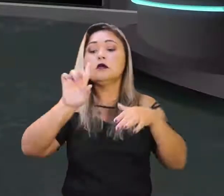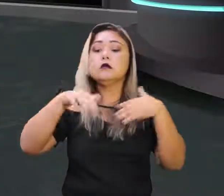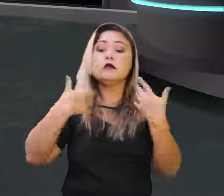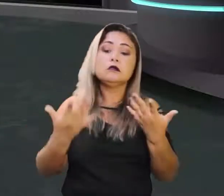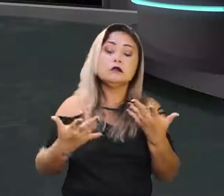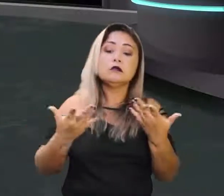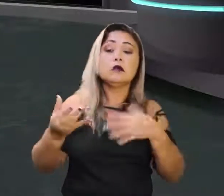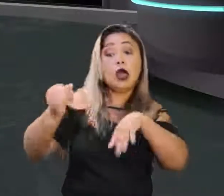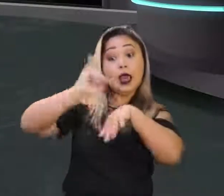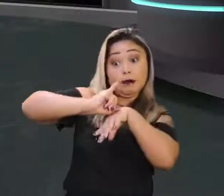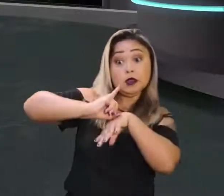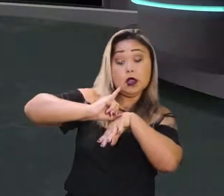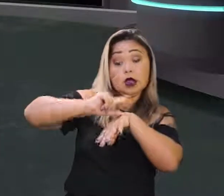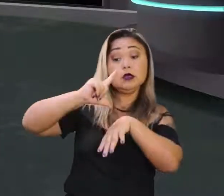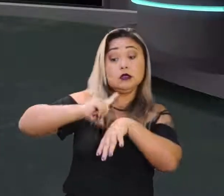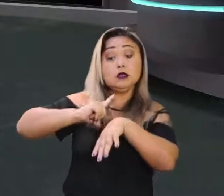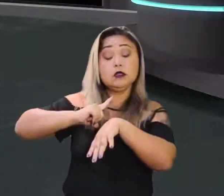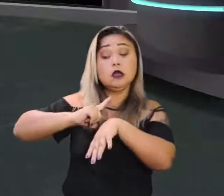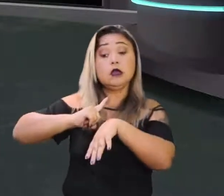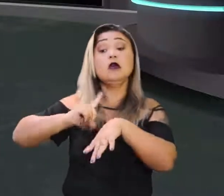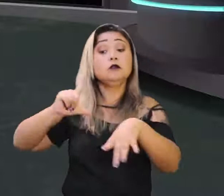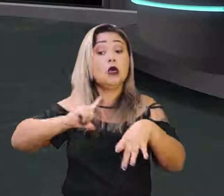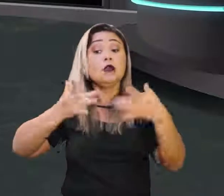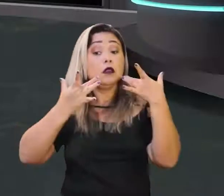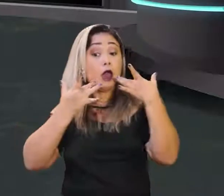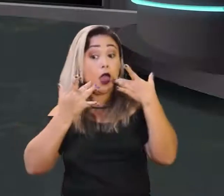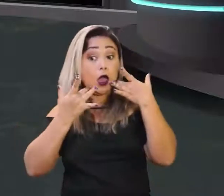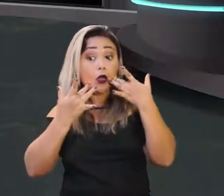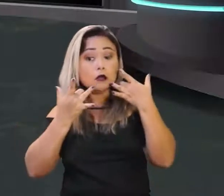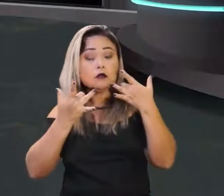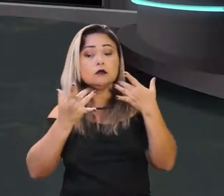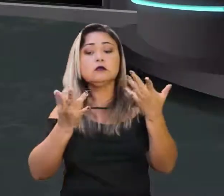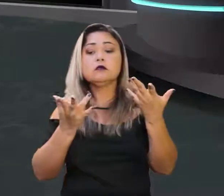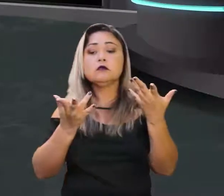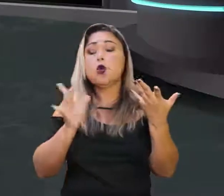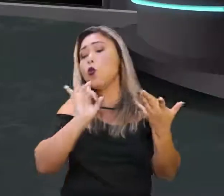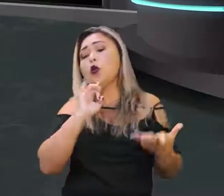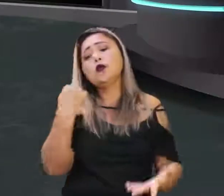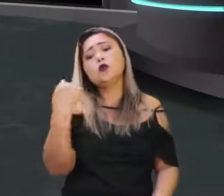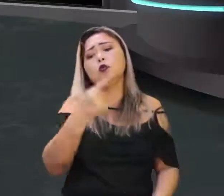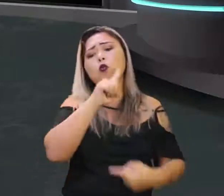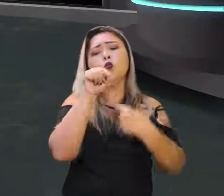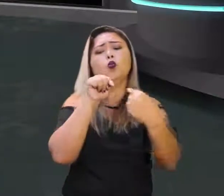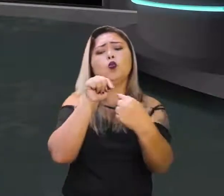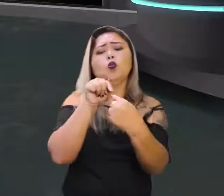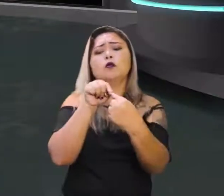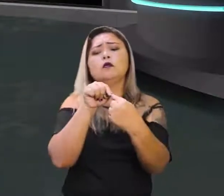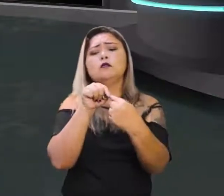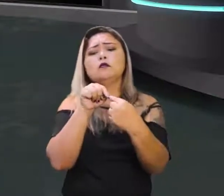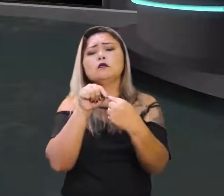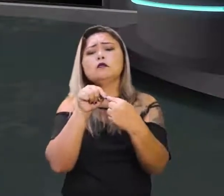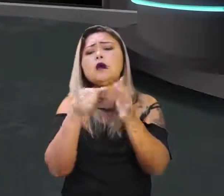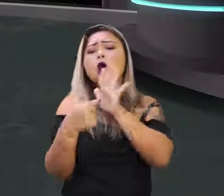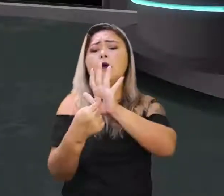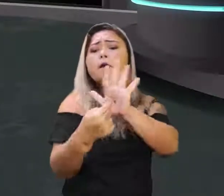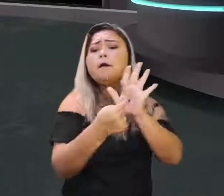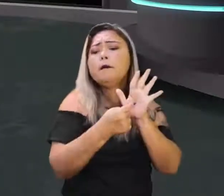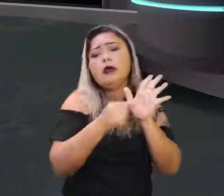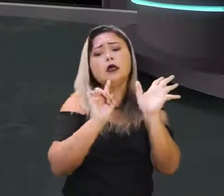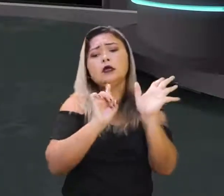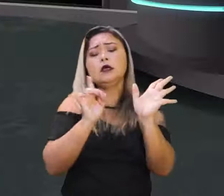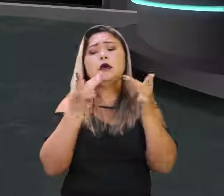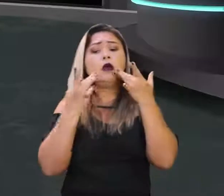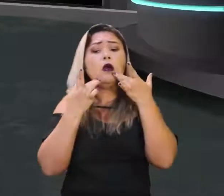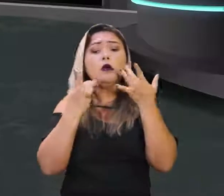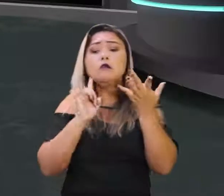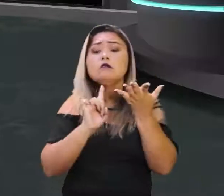né, e as cidades maiores, tem teatro. Então, ele não é só com o objetivo da apresentação da peça teatral, mas